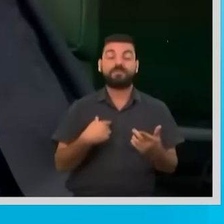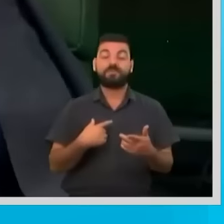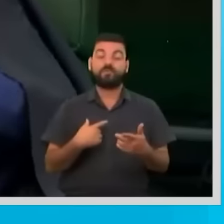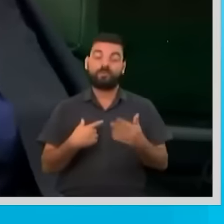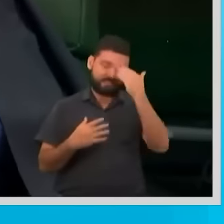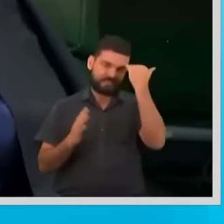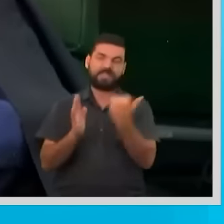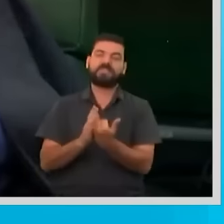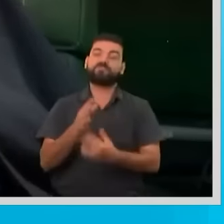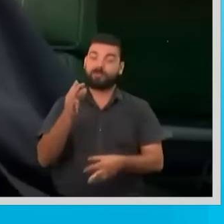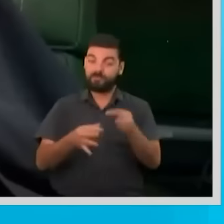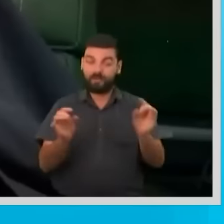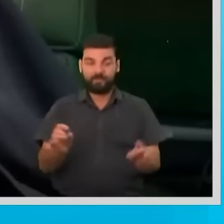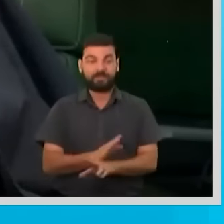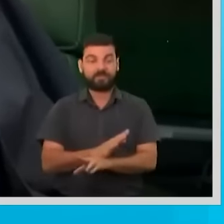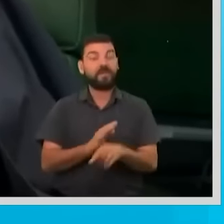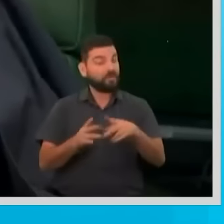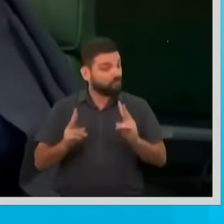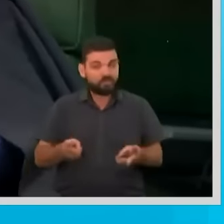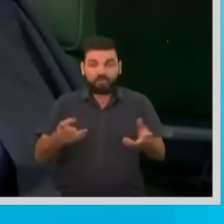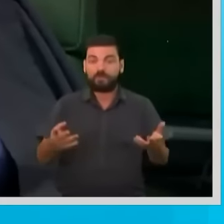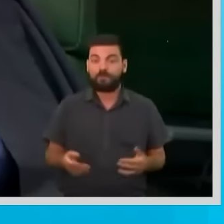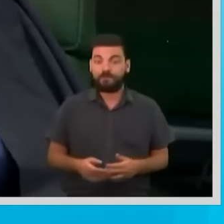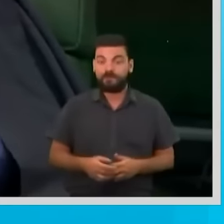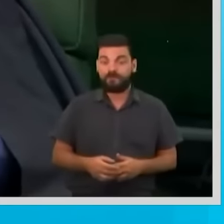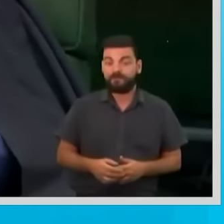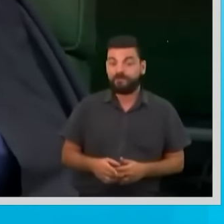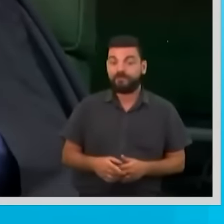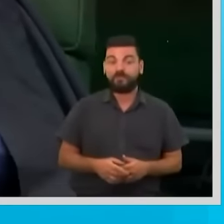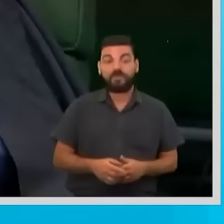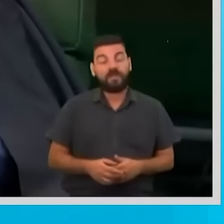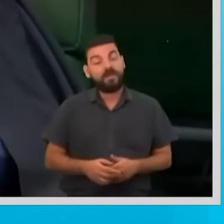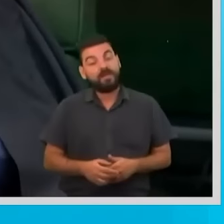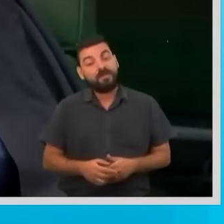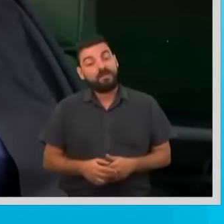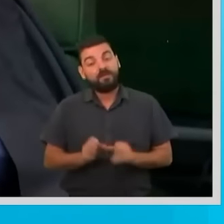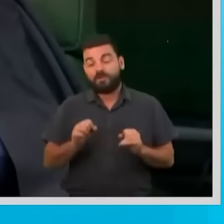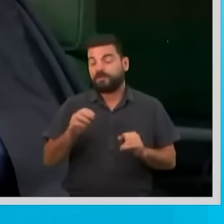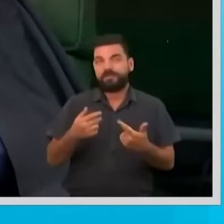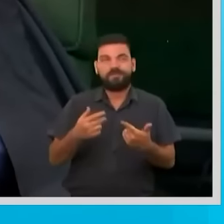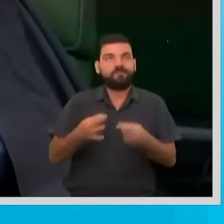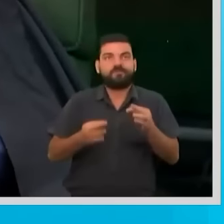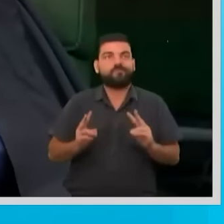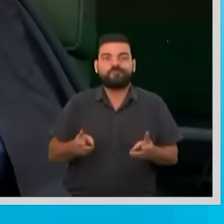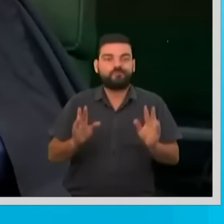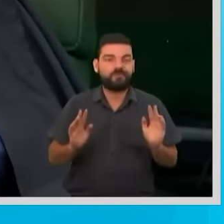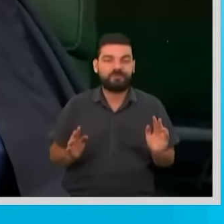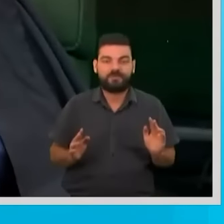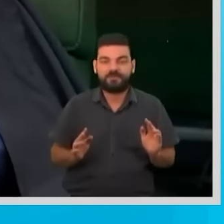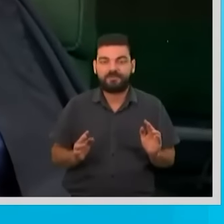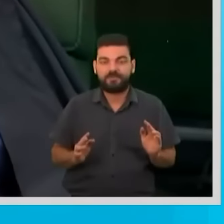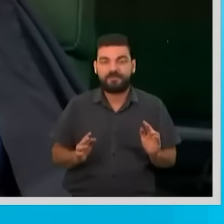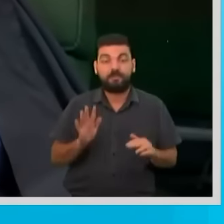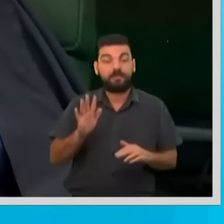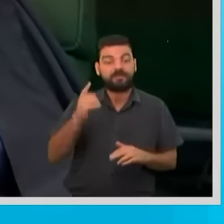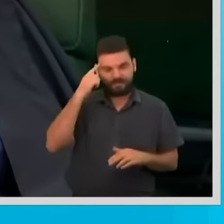e é essa importância que essa rede social tem para nossa sociedade pras pessoas pro dia a dia pro exercício de diversas